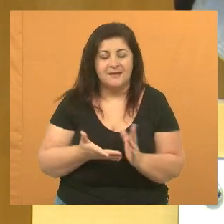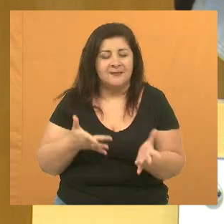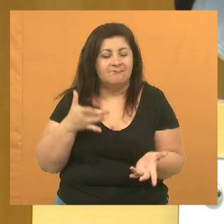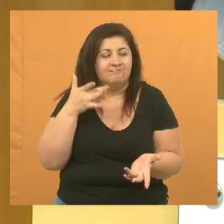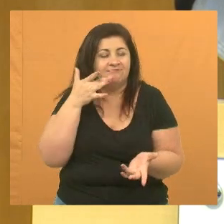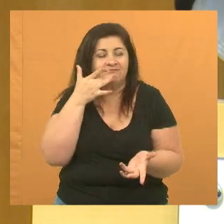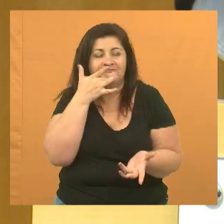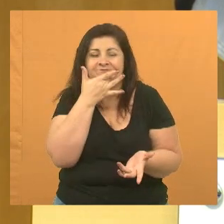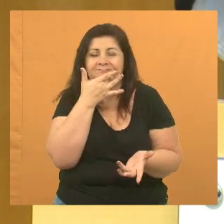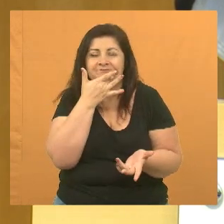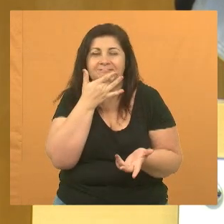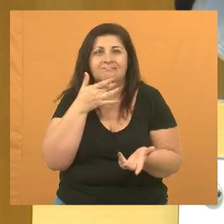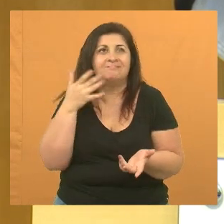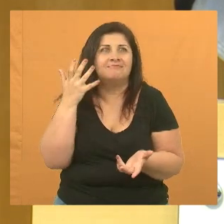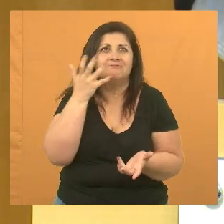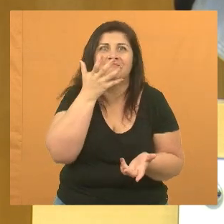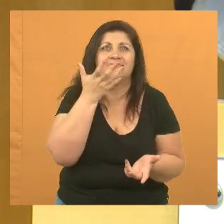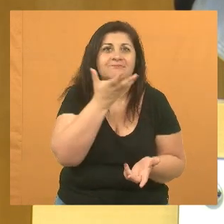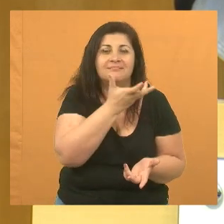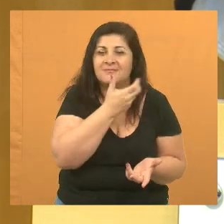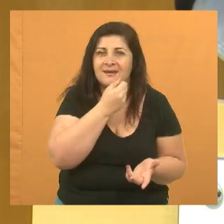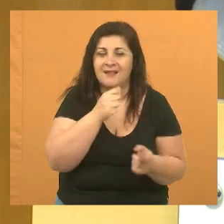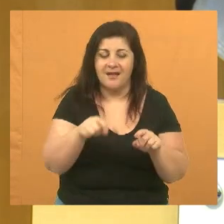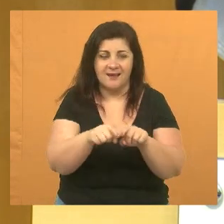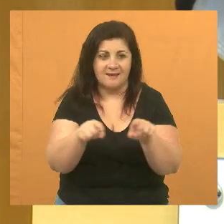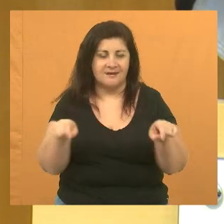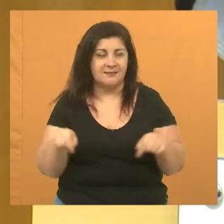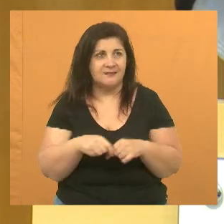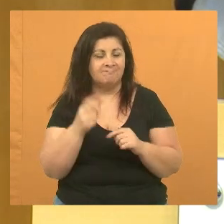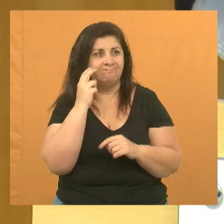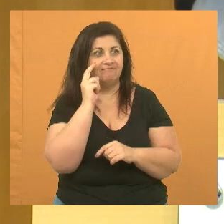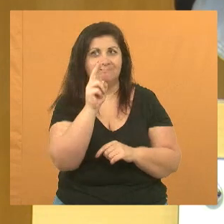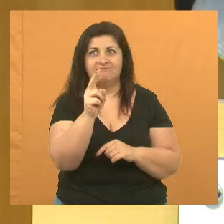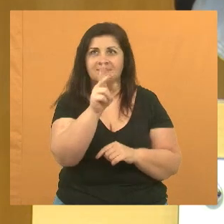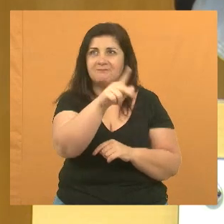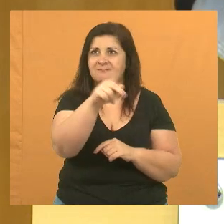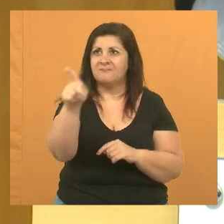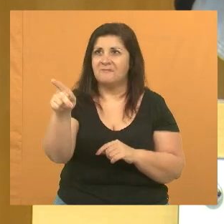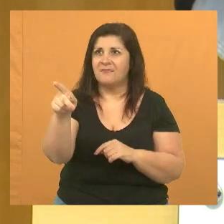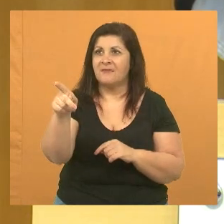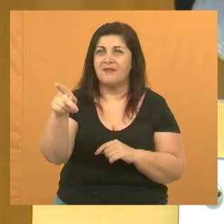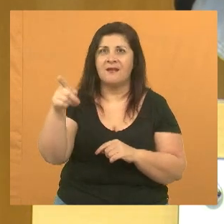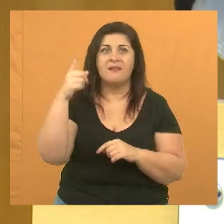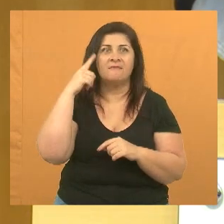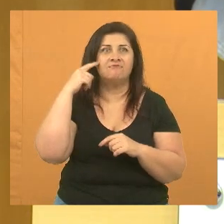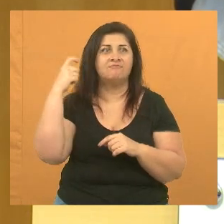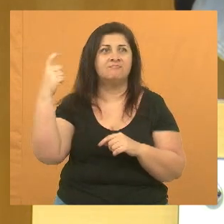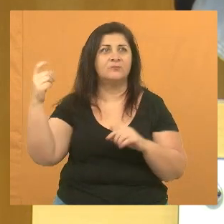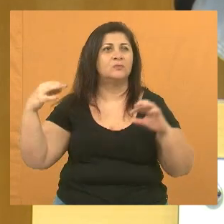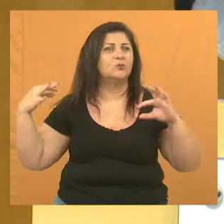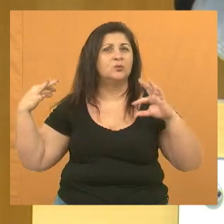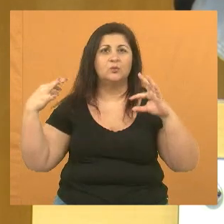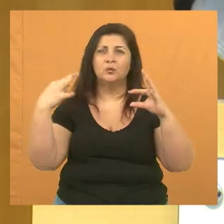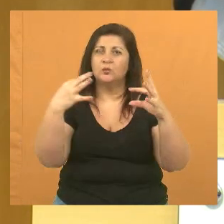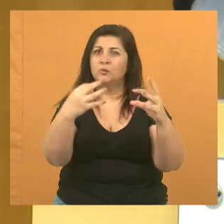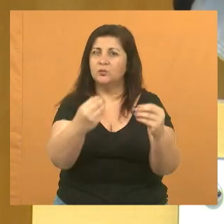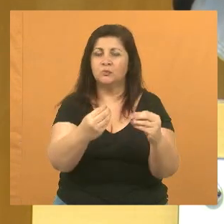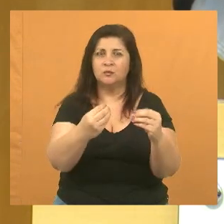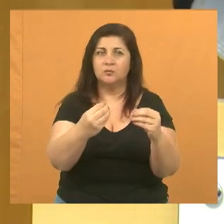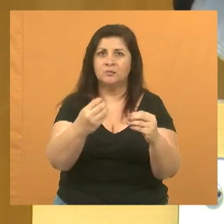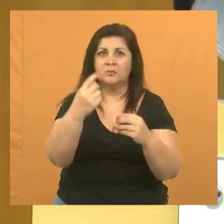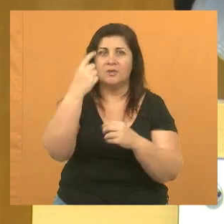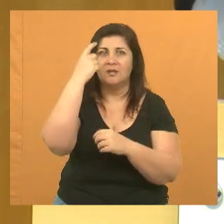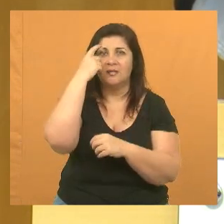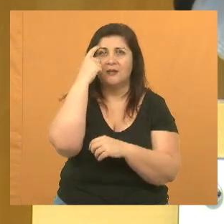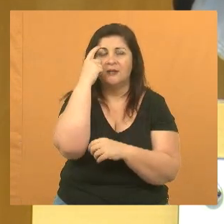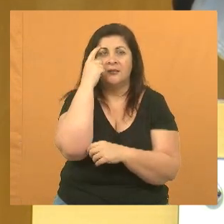delícia, que encanto, a sala, a professora, sua voz, tudo enfim. Pensei